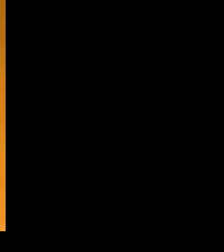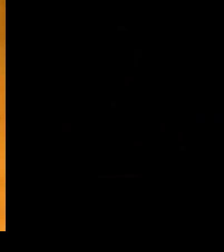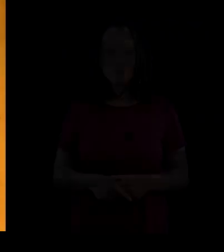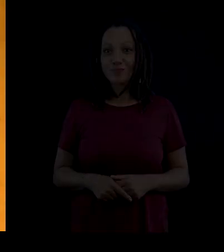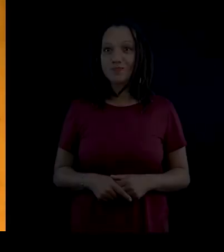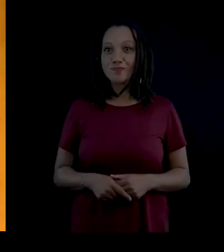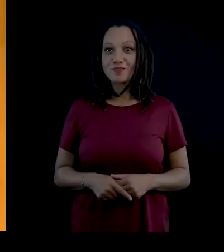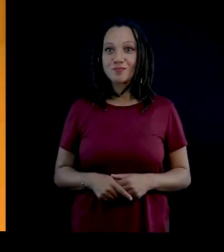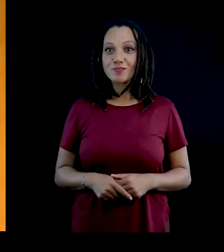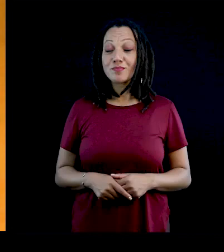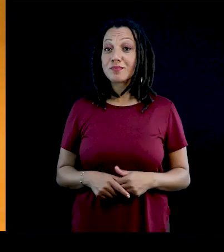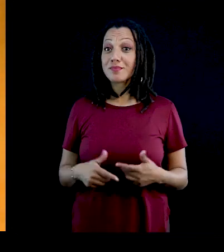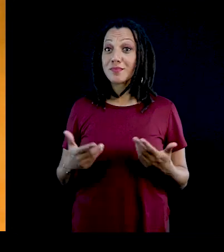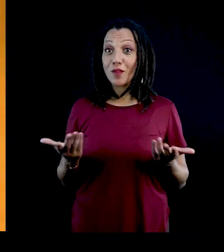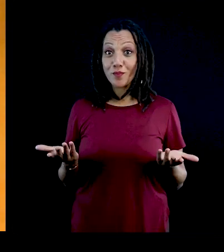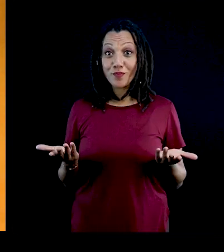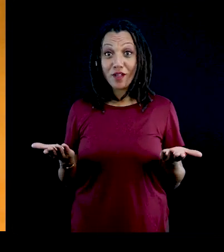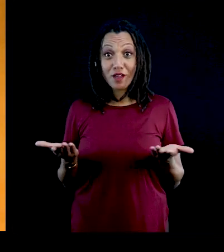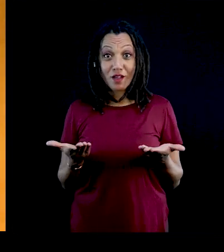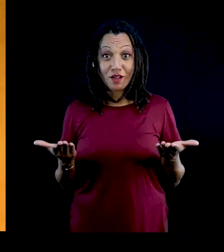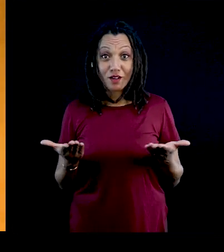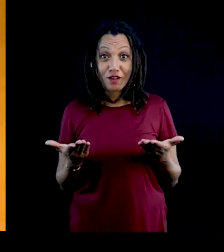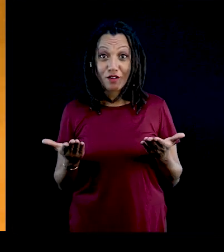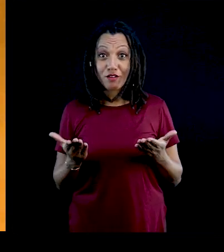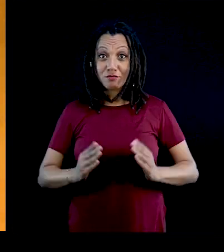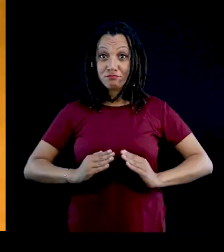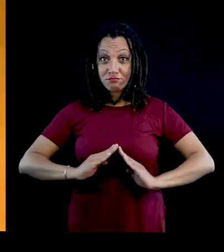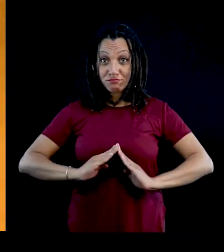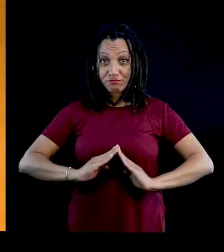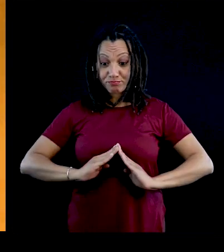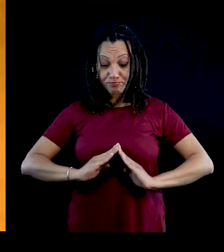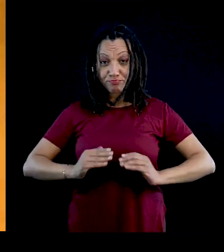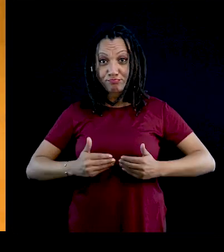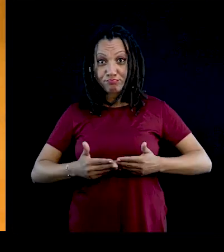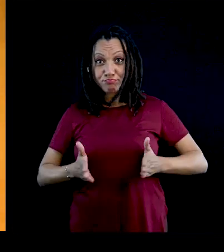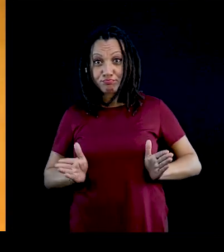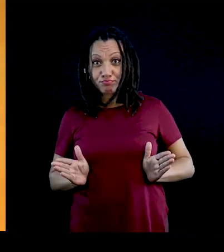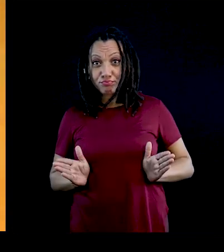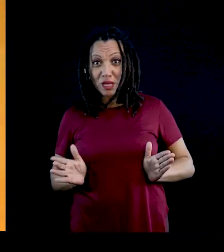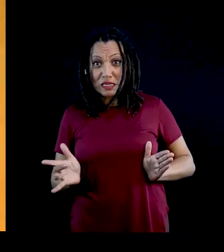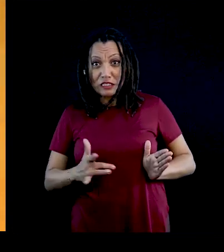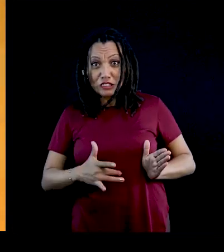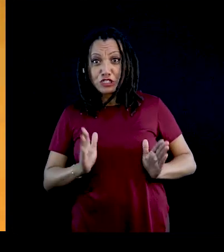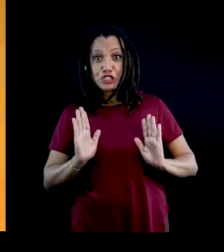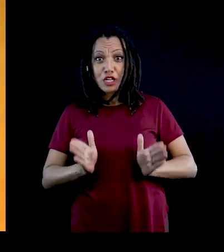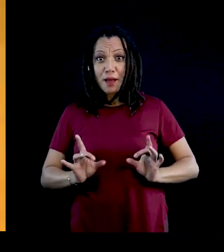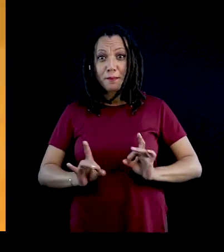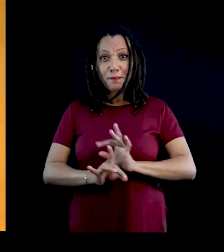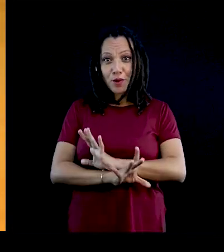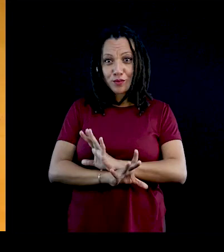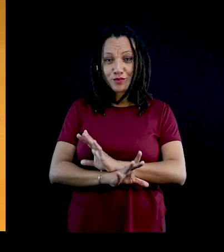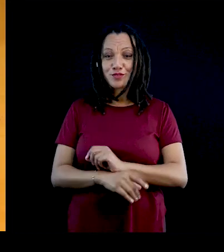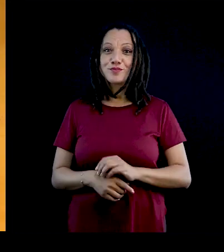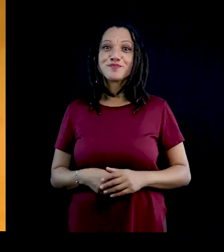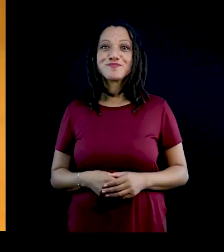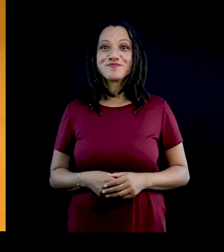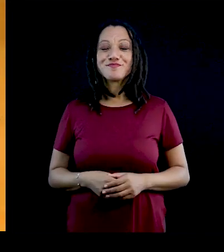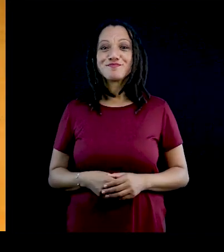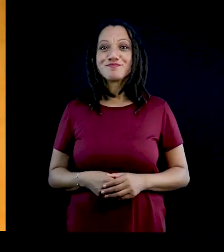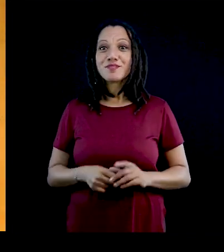Bom, então já temos a parte interna, já temos aqui a figura do nosso